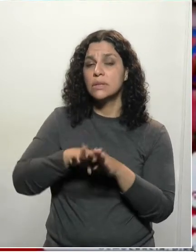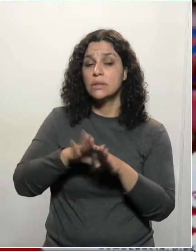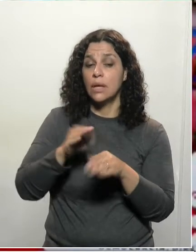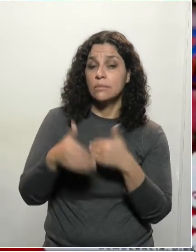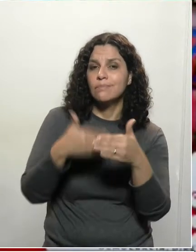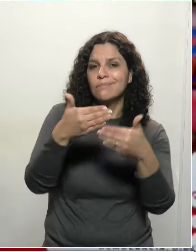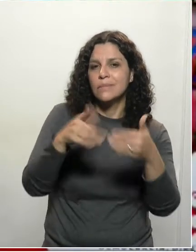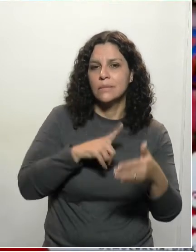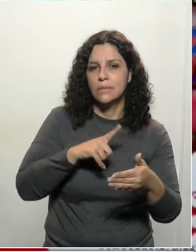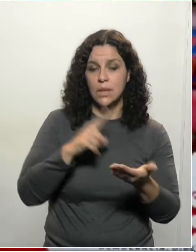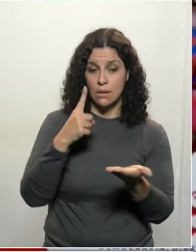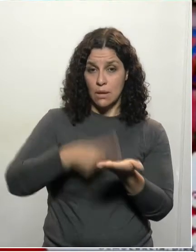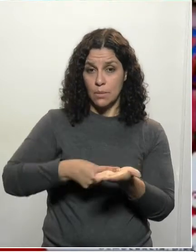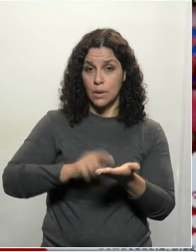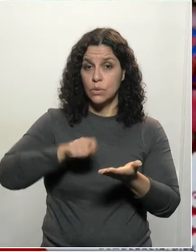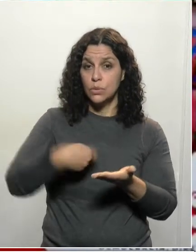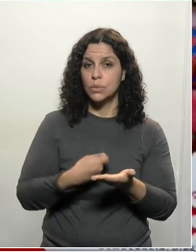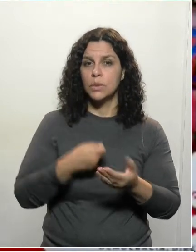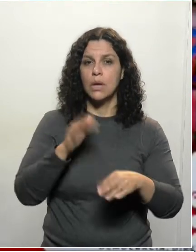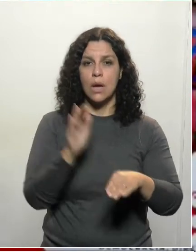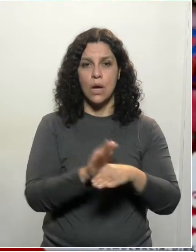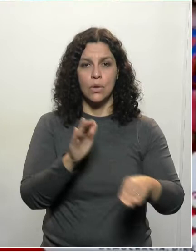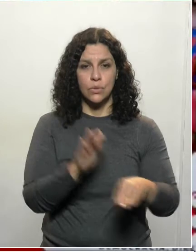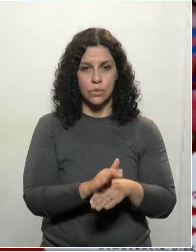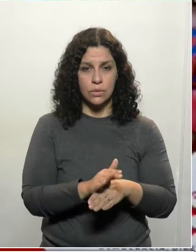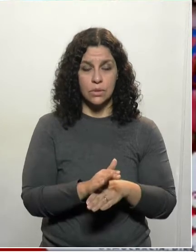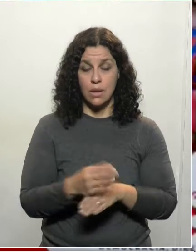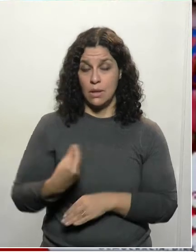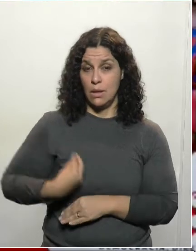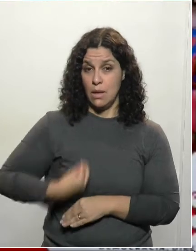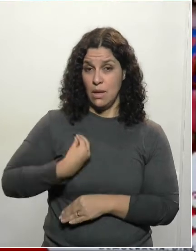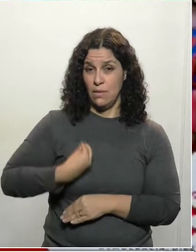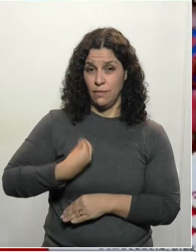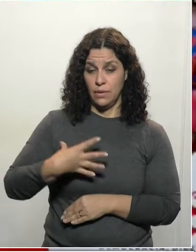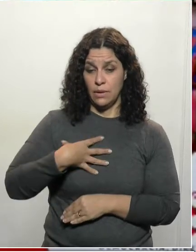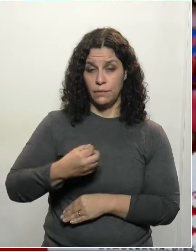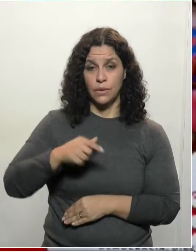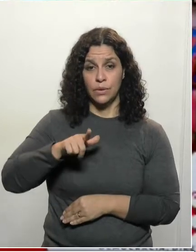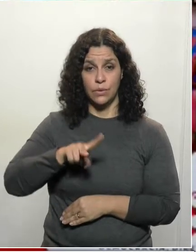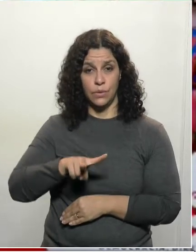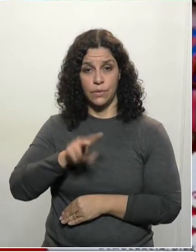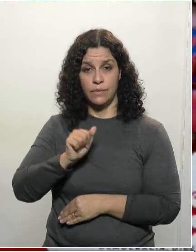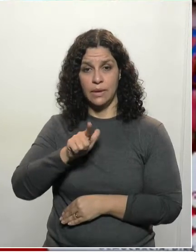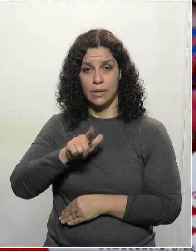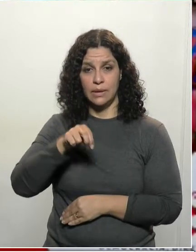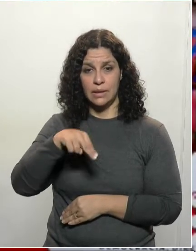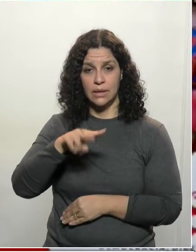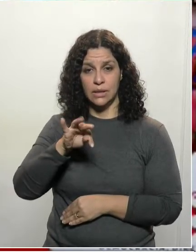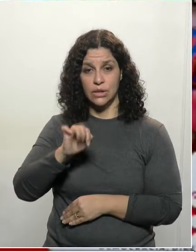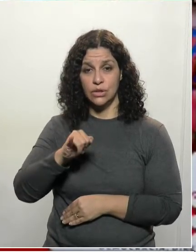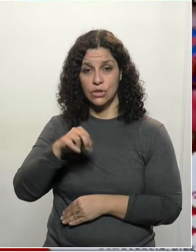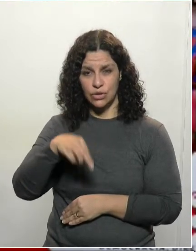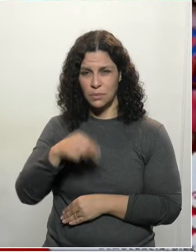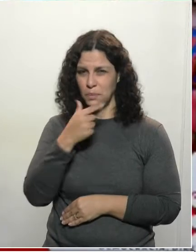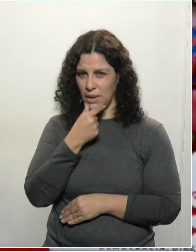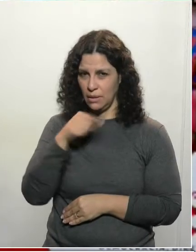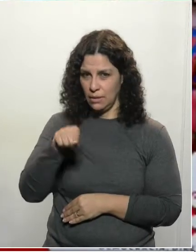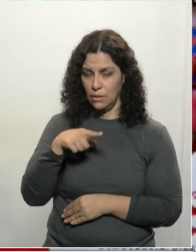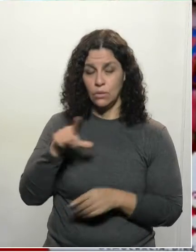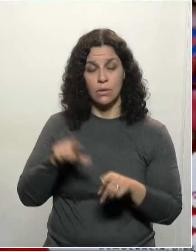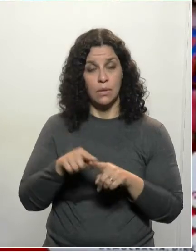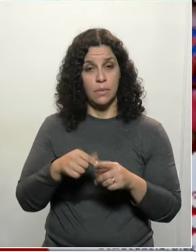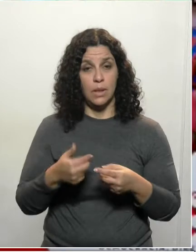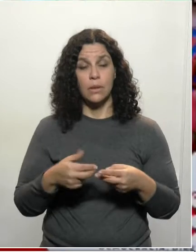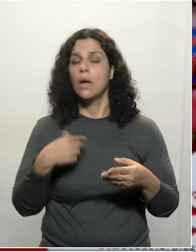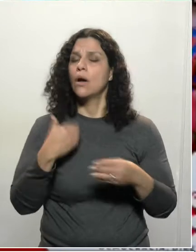uma campanha em prol da vida do Valentim. E esse envio de expediente que eu estou encaminhando,